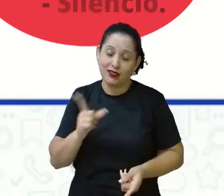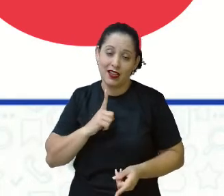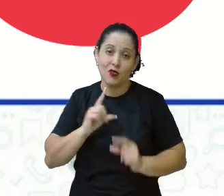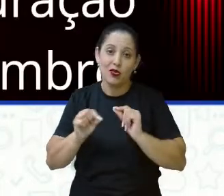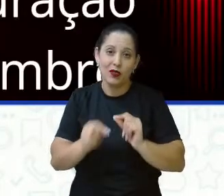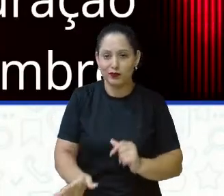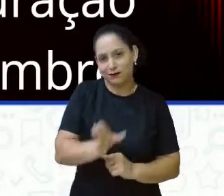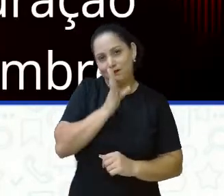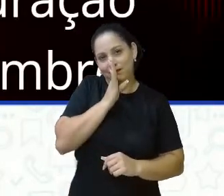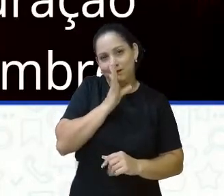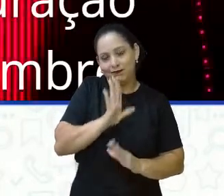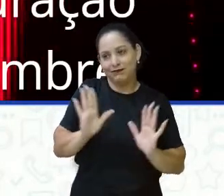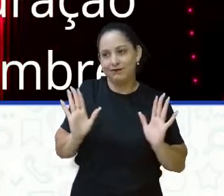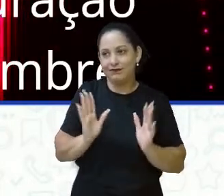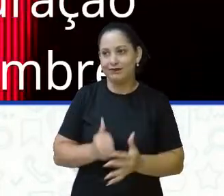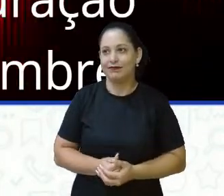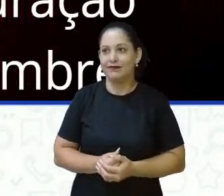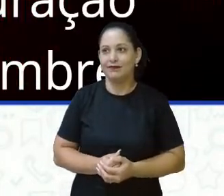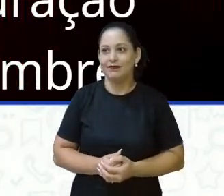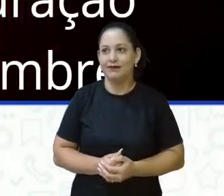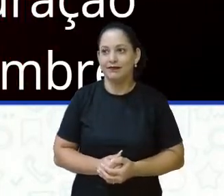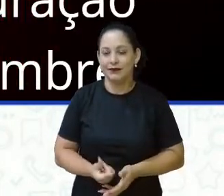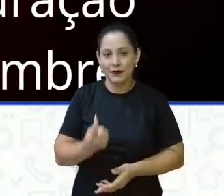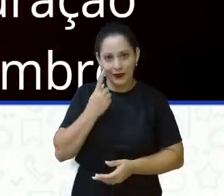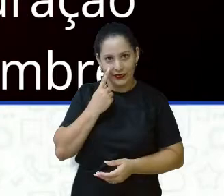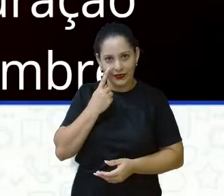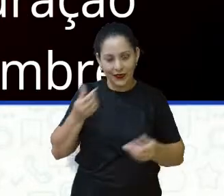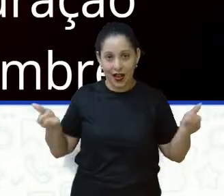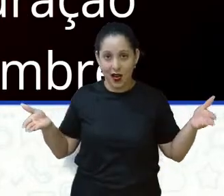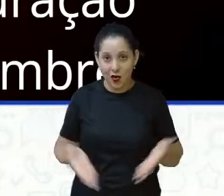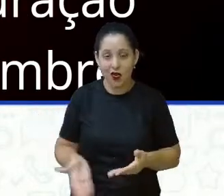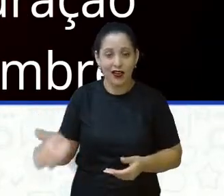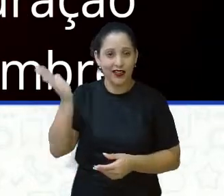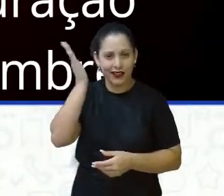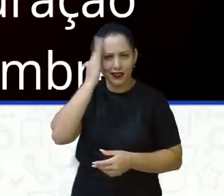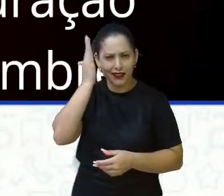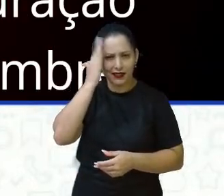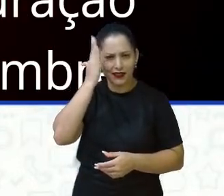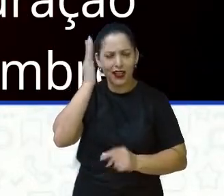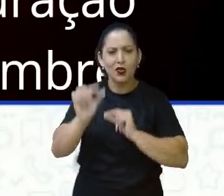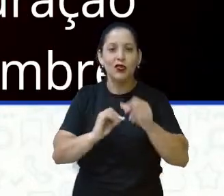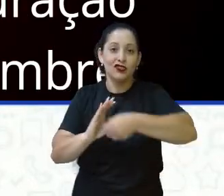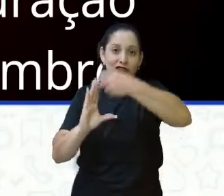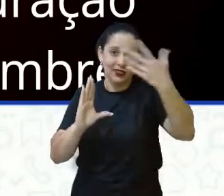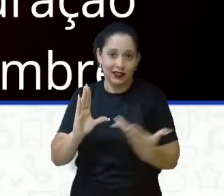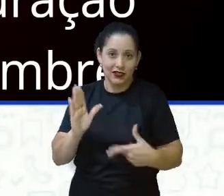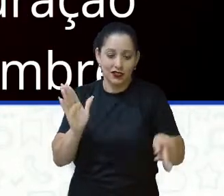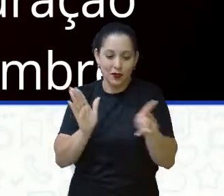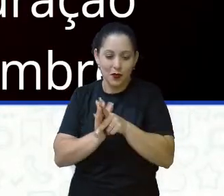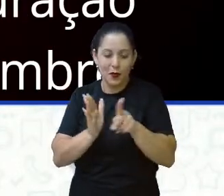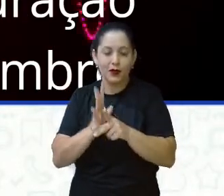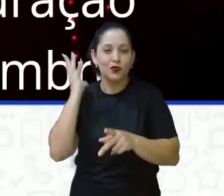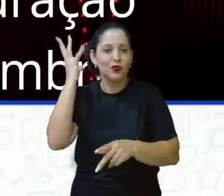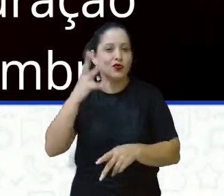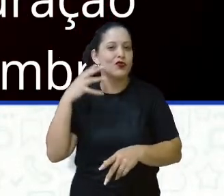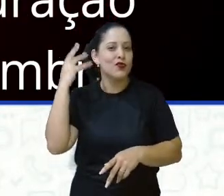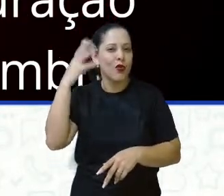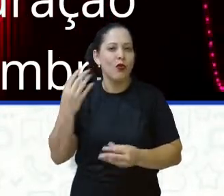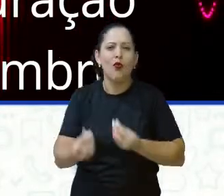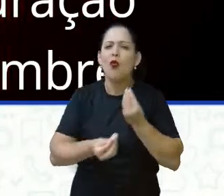de som. Vamos seguir um pouquinho? Agora a gente vai entender as propriedades do som. O que o som é feito?